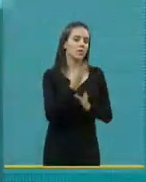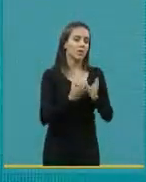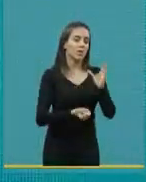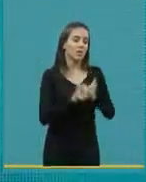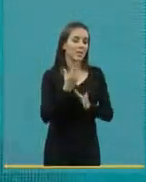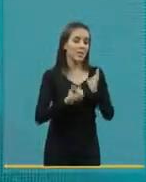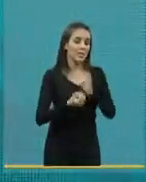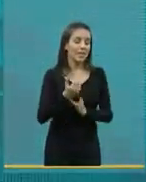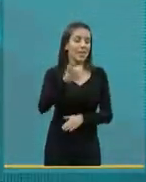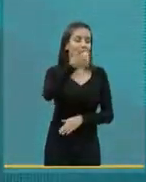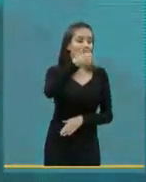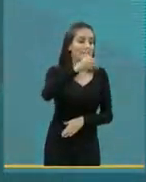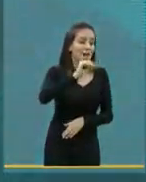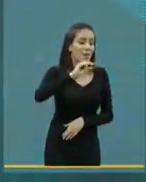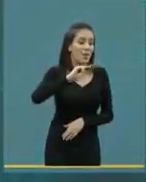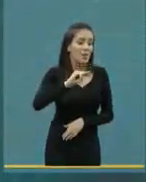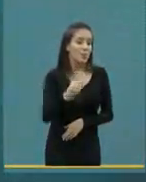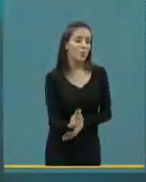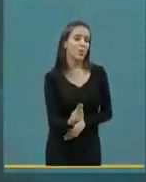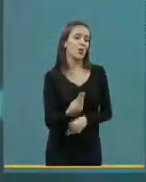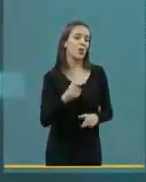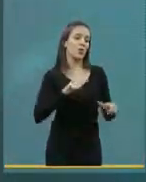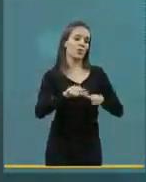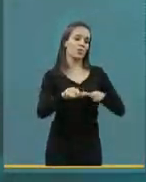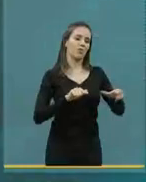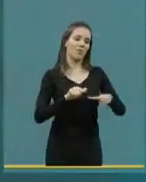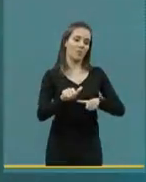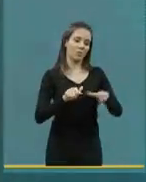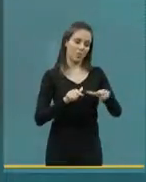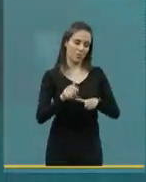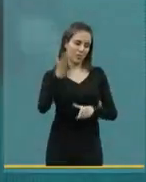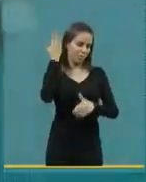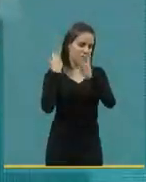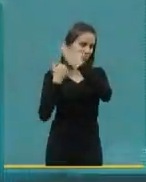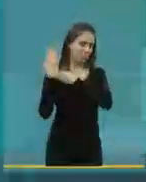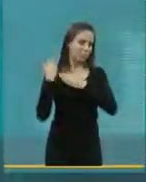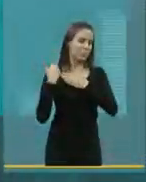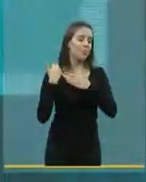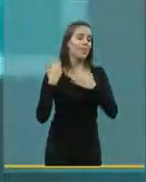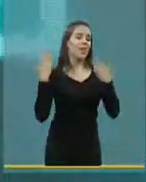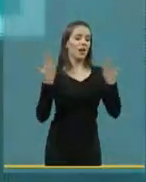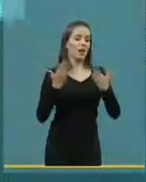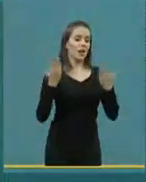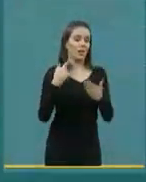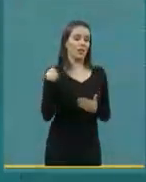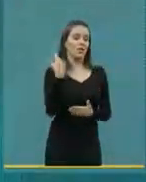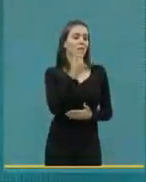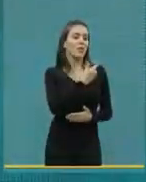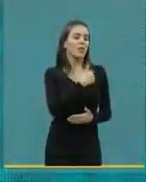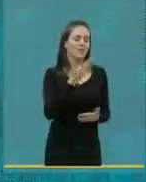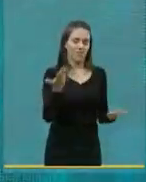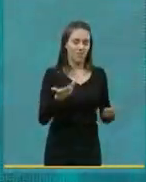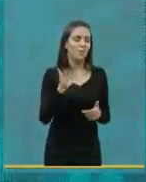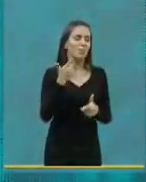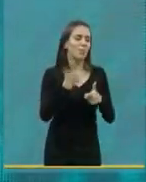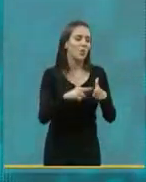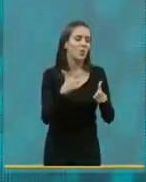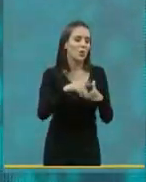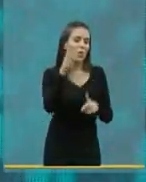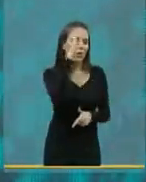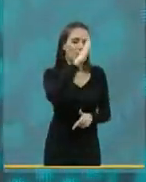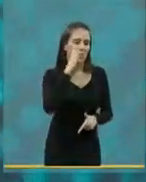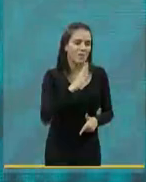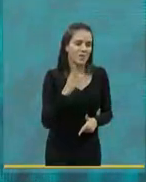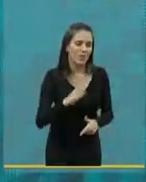milhões de empregos naquela época agora pegamos o brasil no fundo do poço no